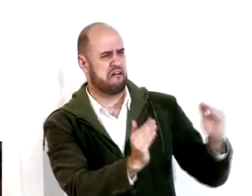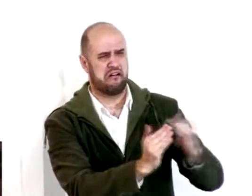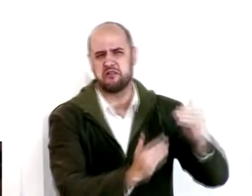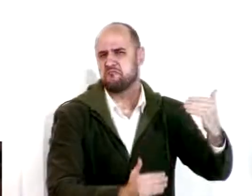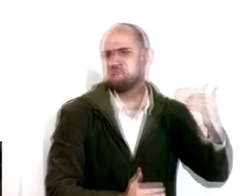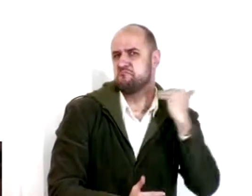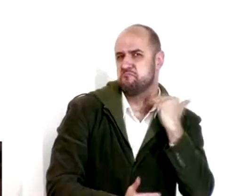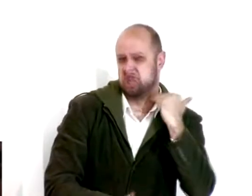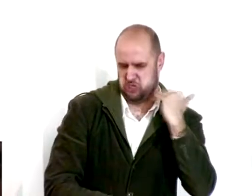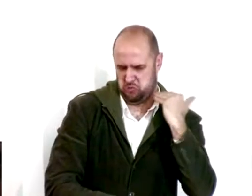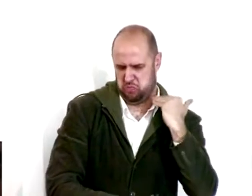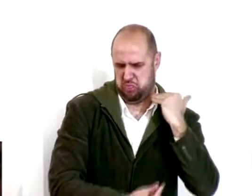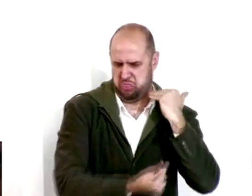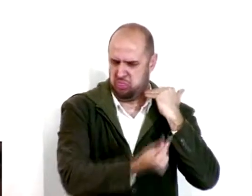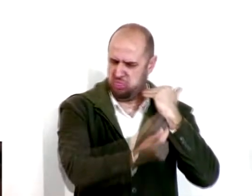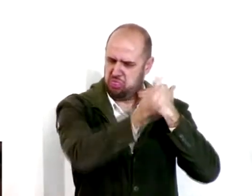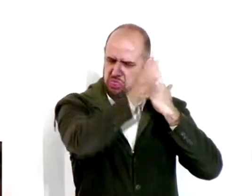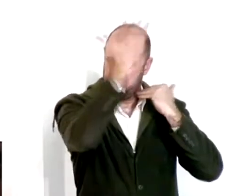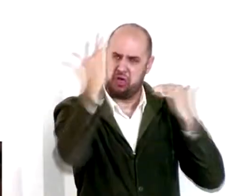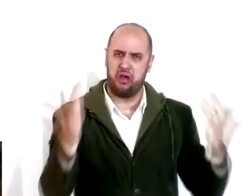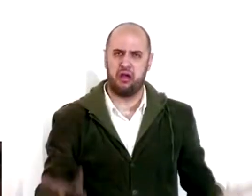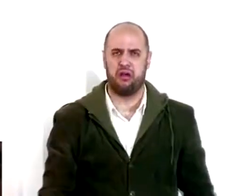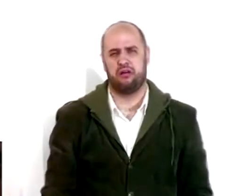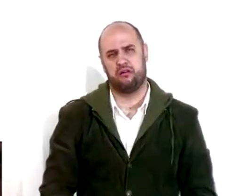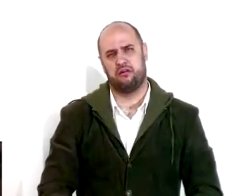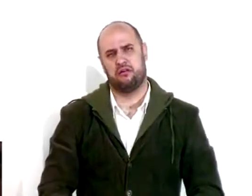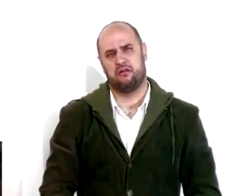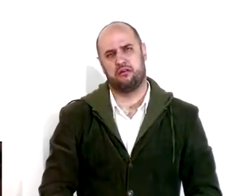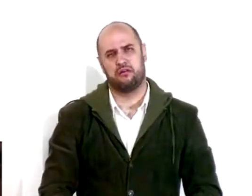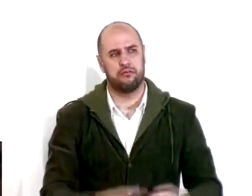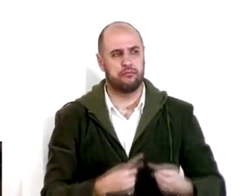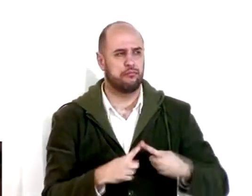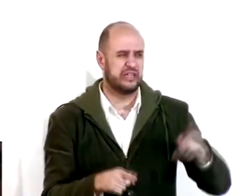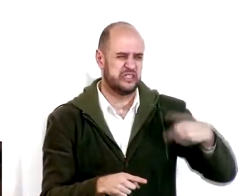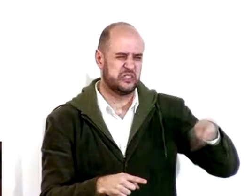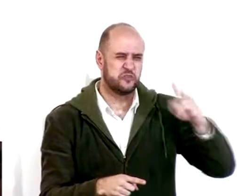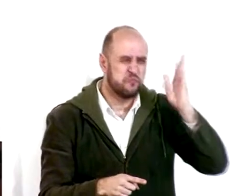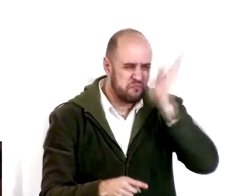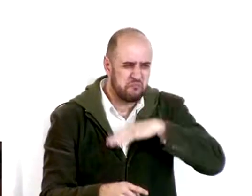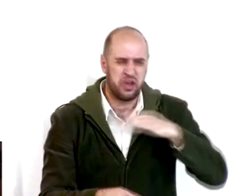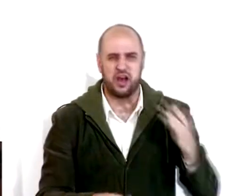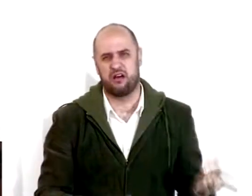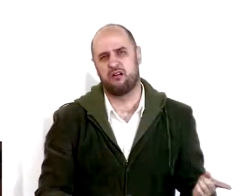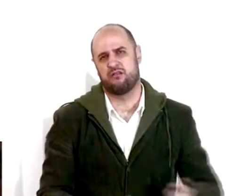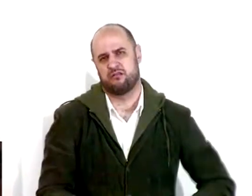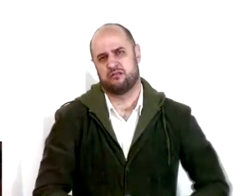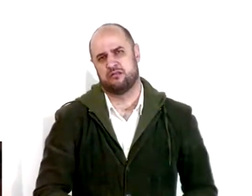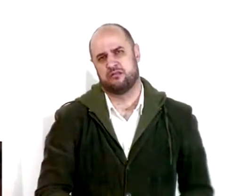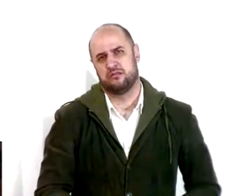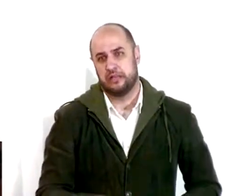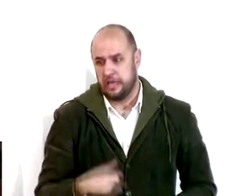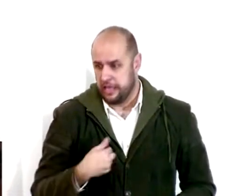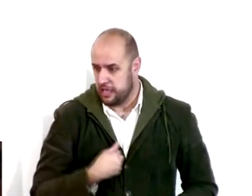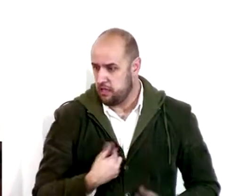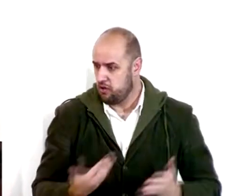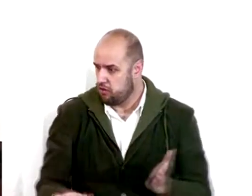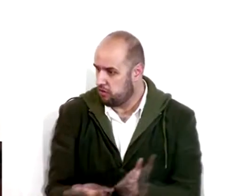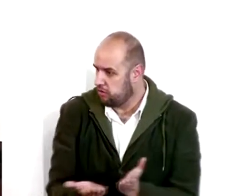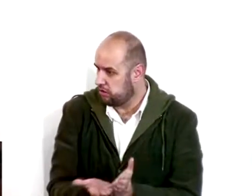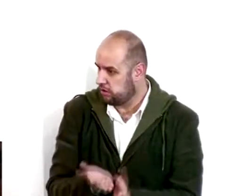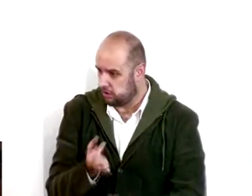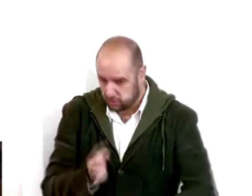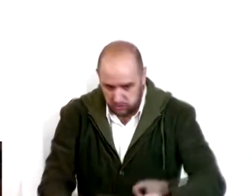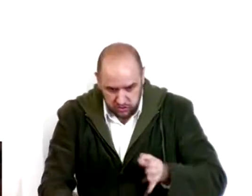bancária explode de dinheiro, mas eles são ímpios e injustos. E eis eu aqui, o crente